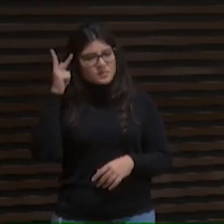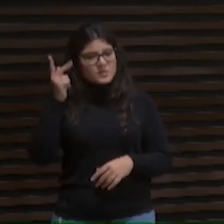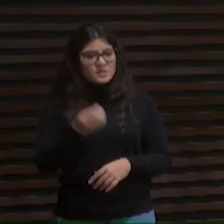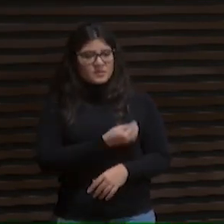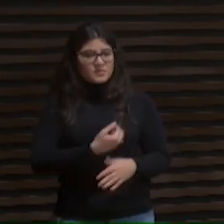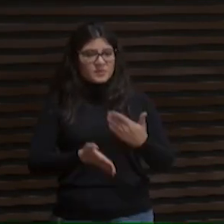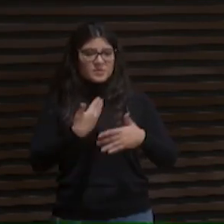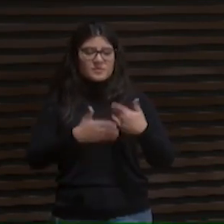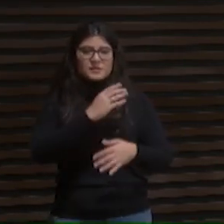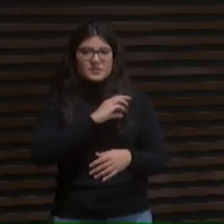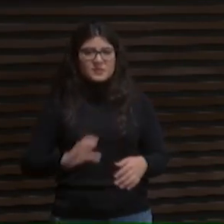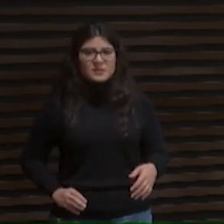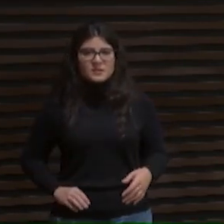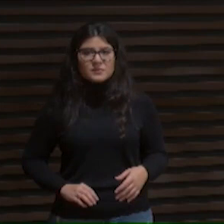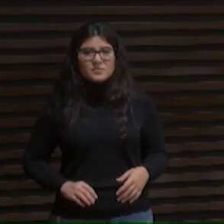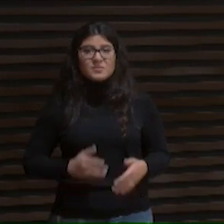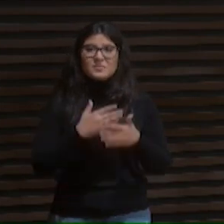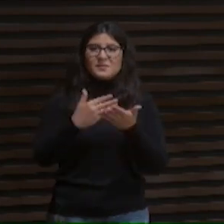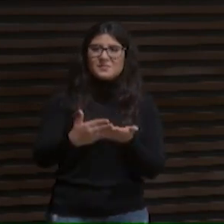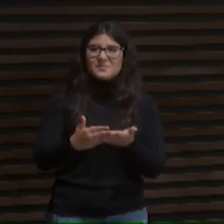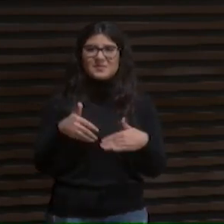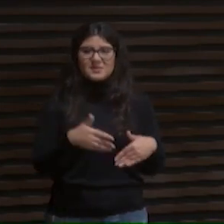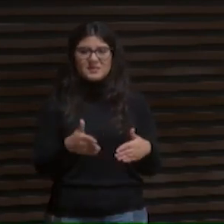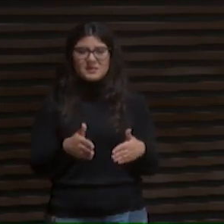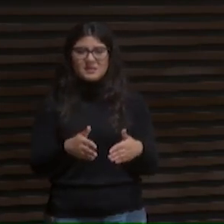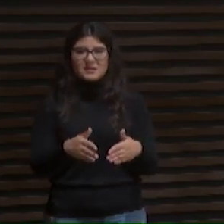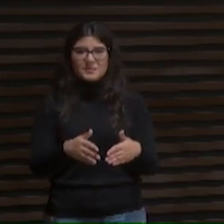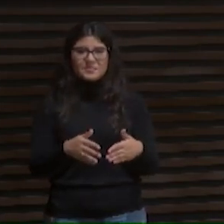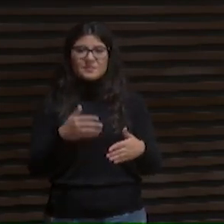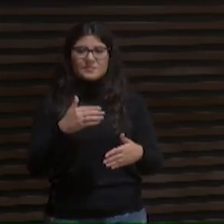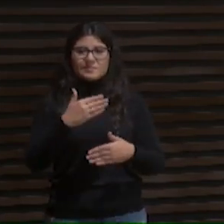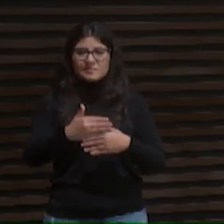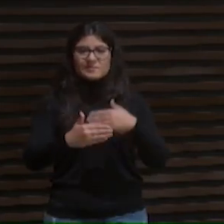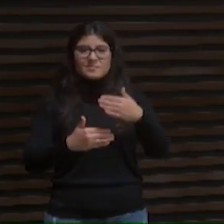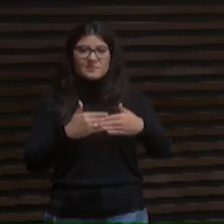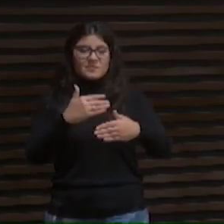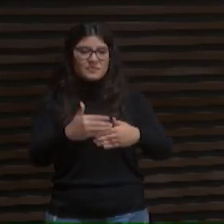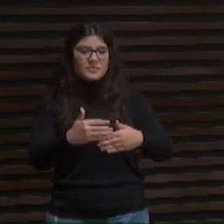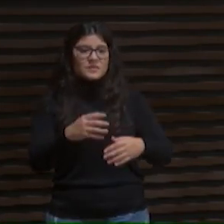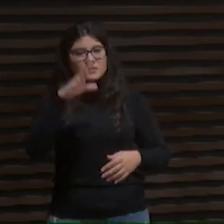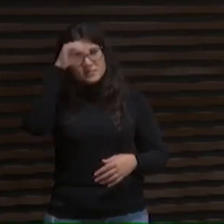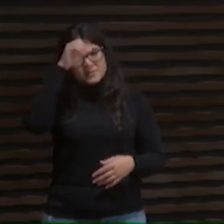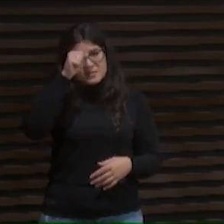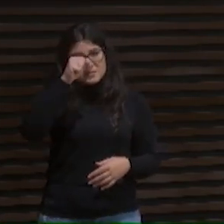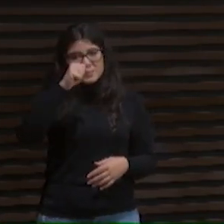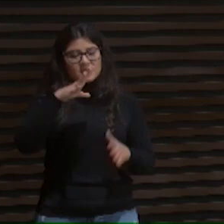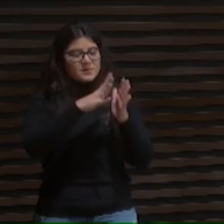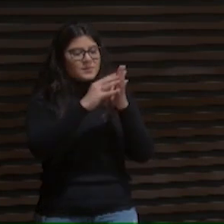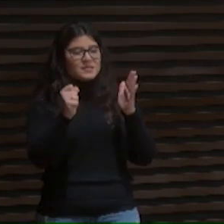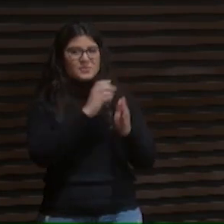começa a caminhada. Aos poucos, nós vamos negando o nosso eu, aprendendo a ser imitador de